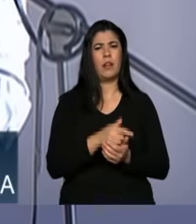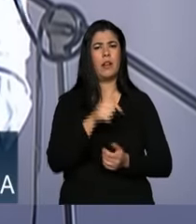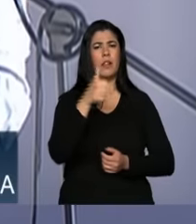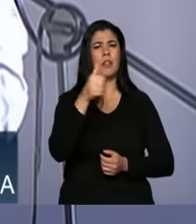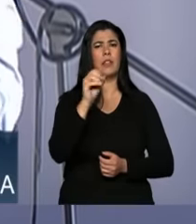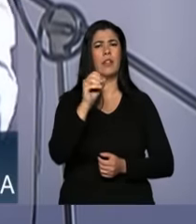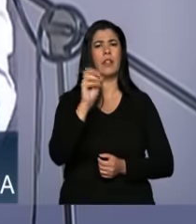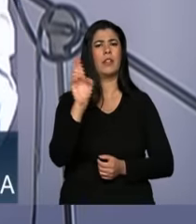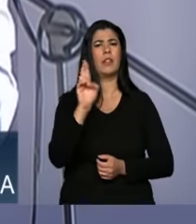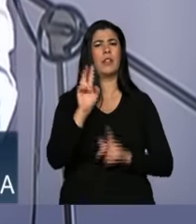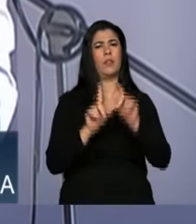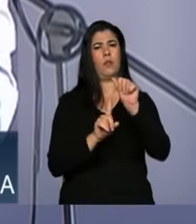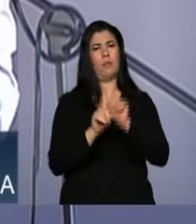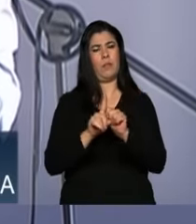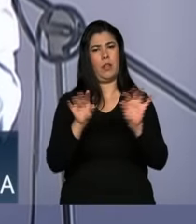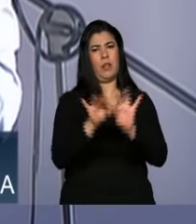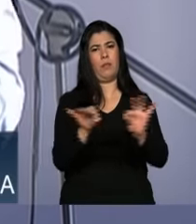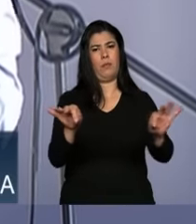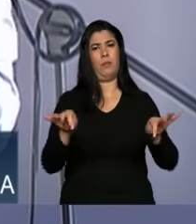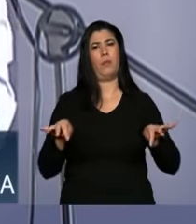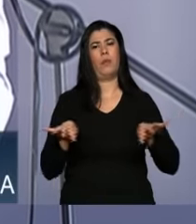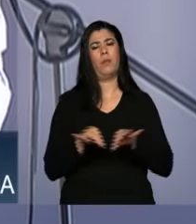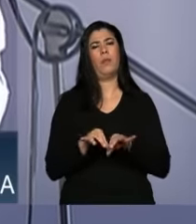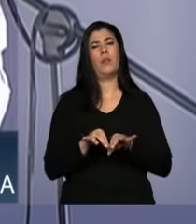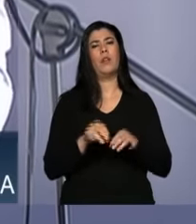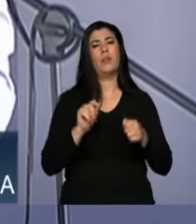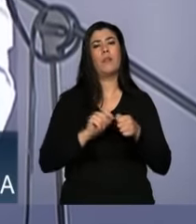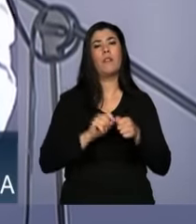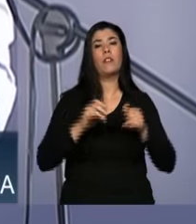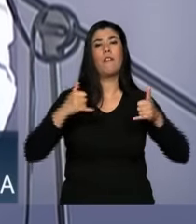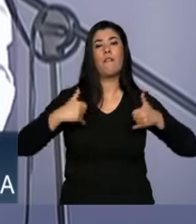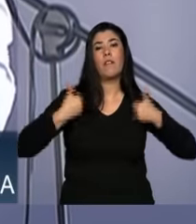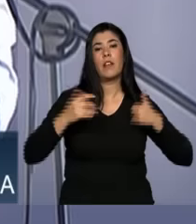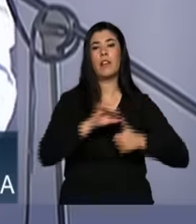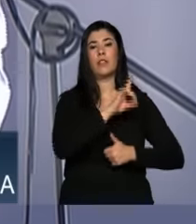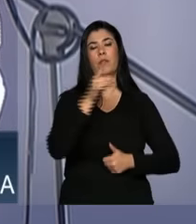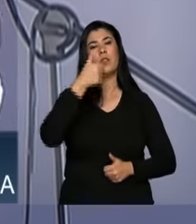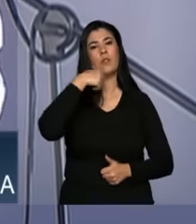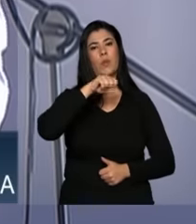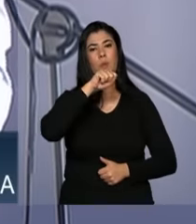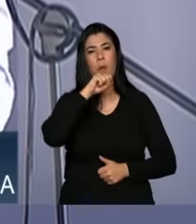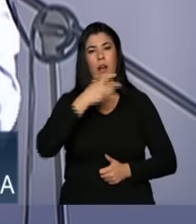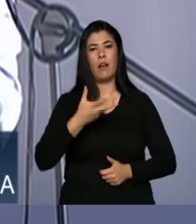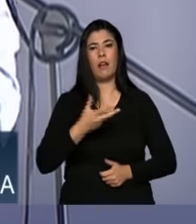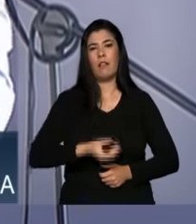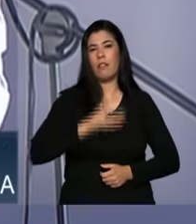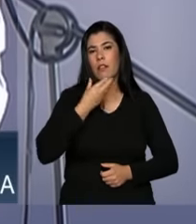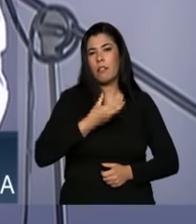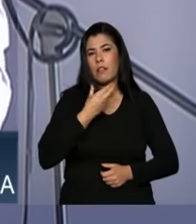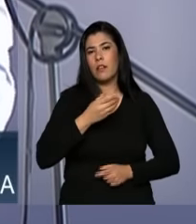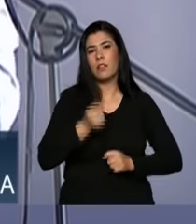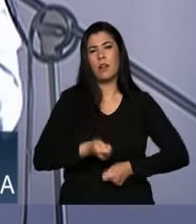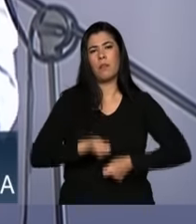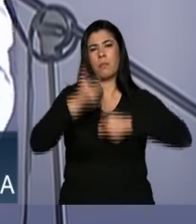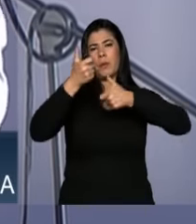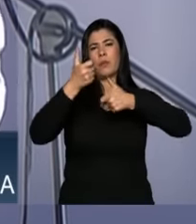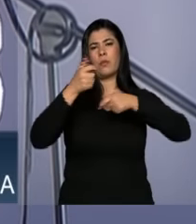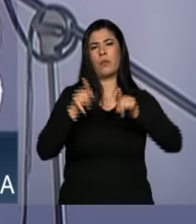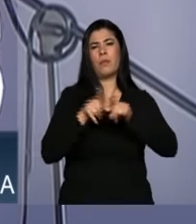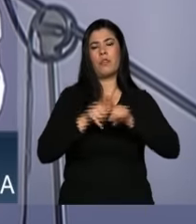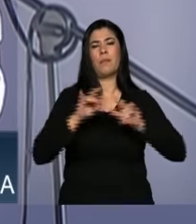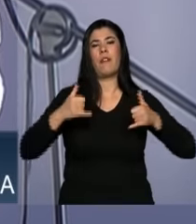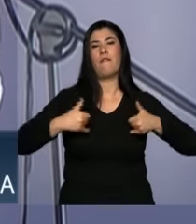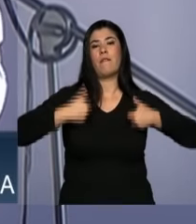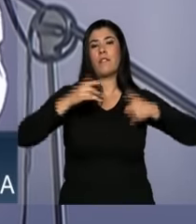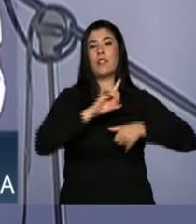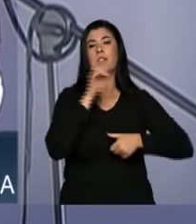mês para o condomínio, para fazer a festa do Dia das Mães, o Natal, o Ano Novo, a festa do Dia